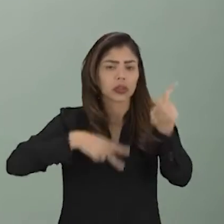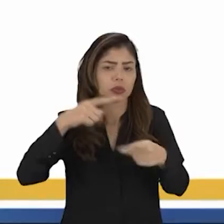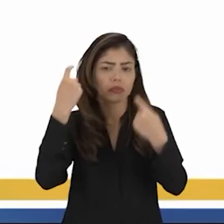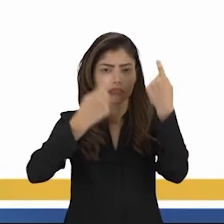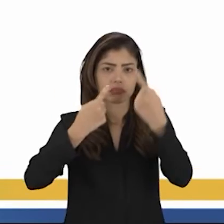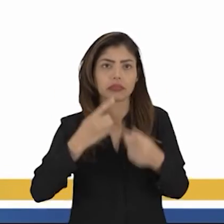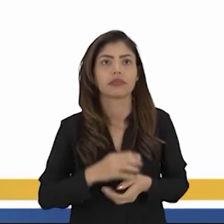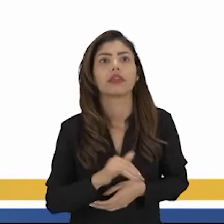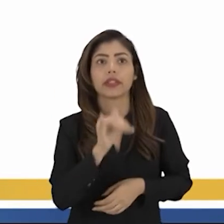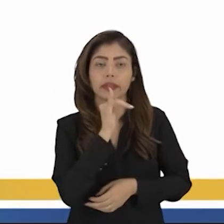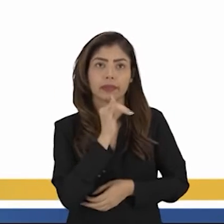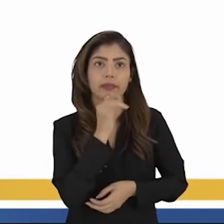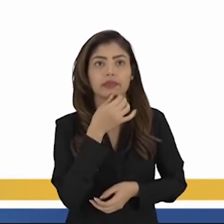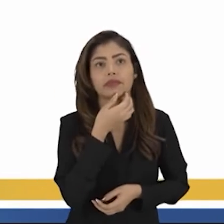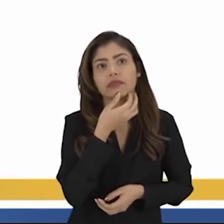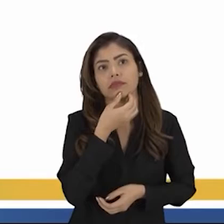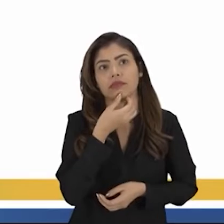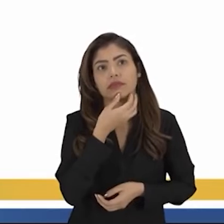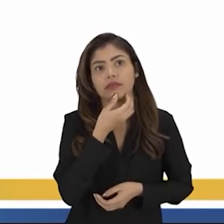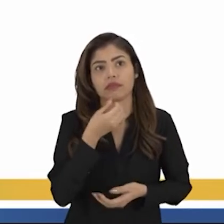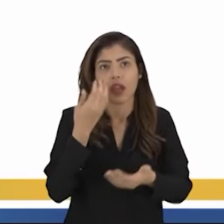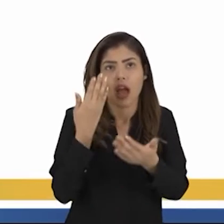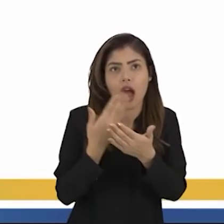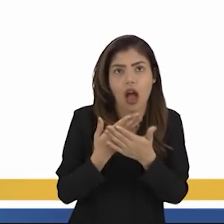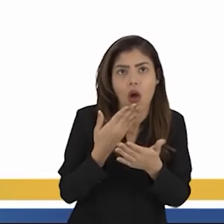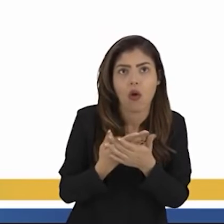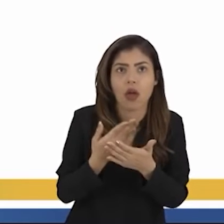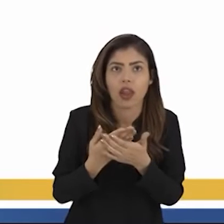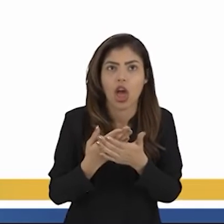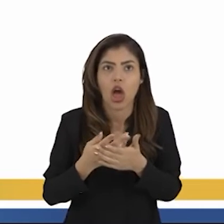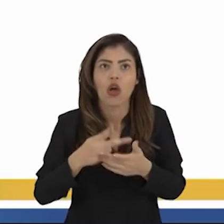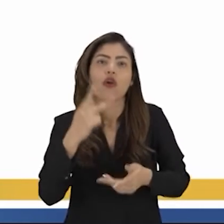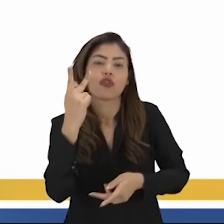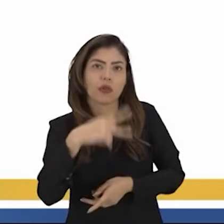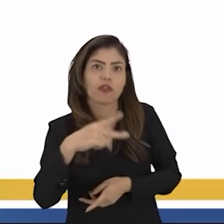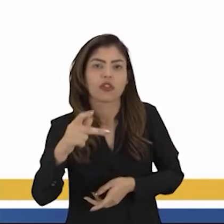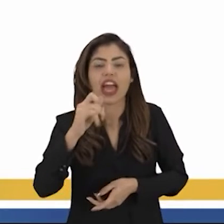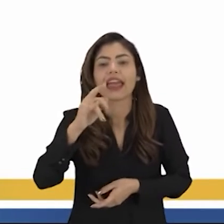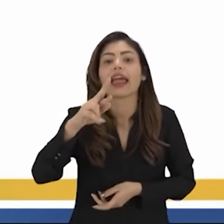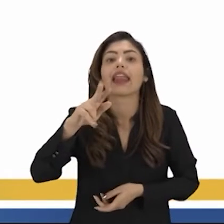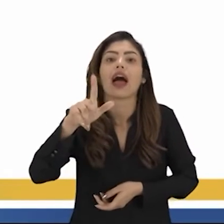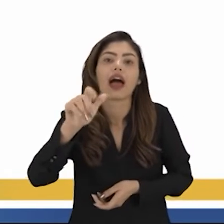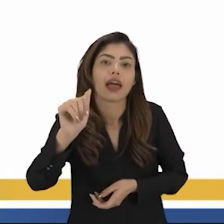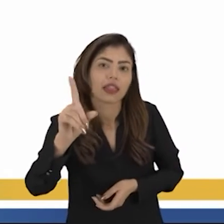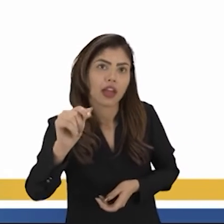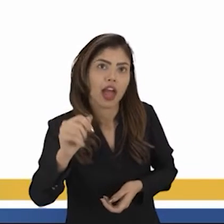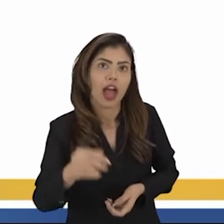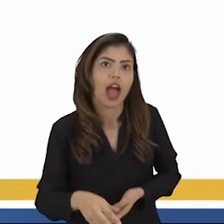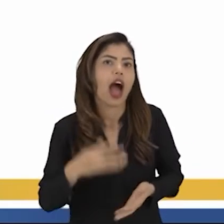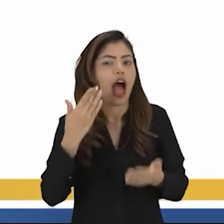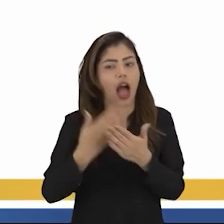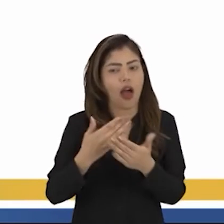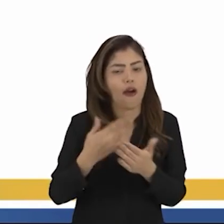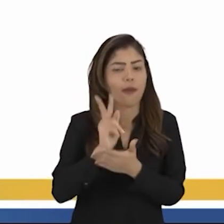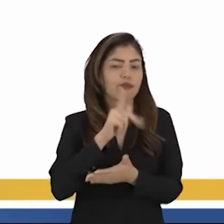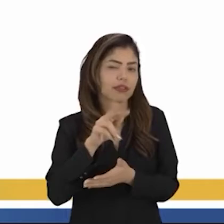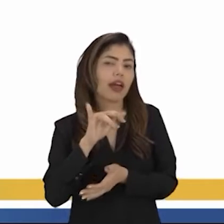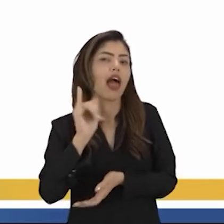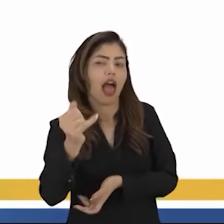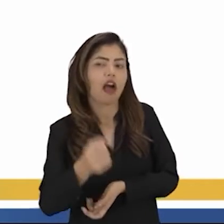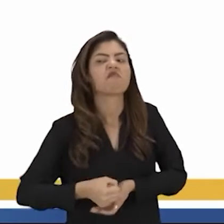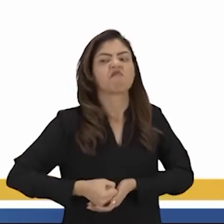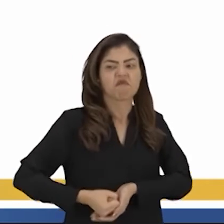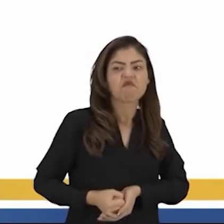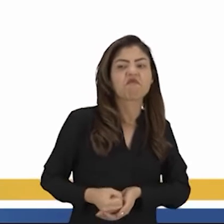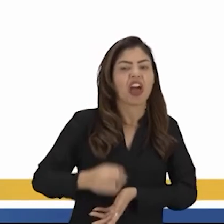mesmo. Exemplo, a aula do professor foi irada, ou a aula da professora Iris foi irada, né?